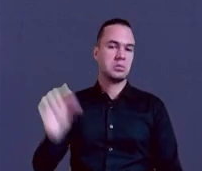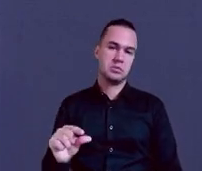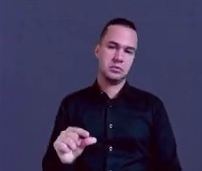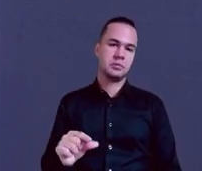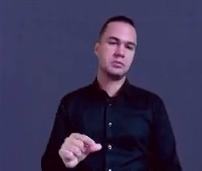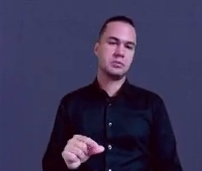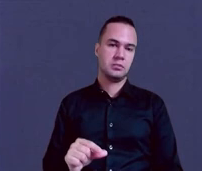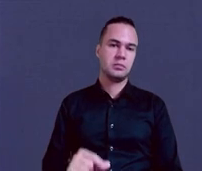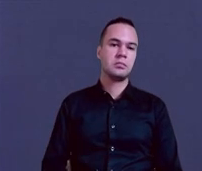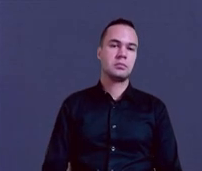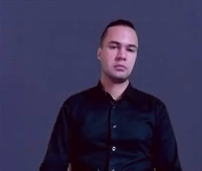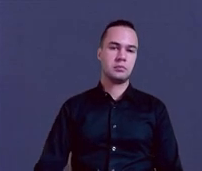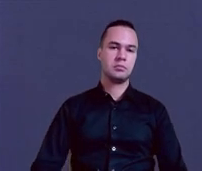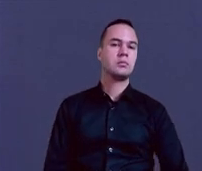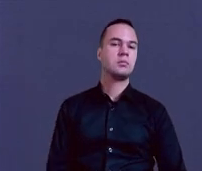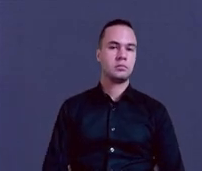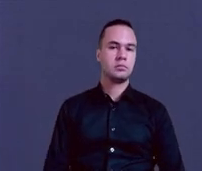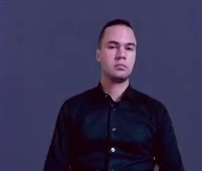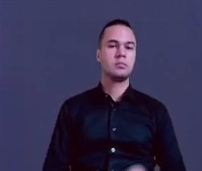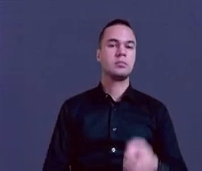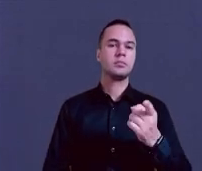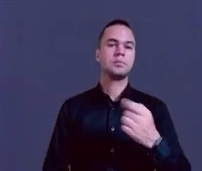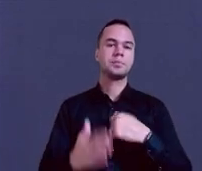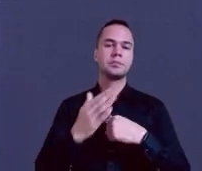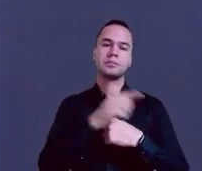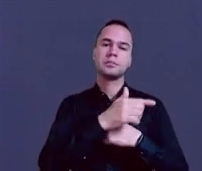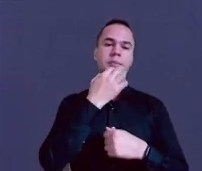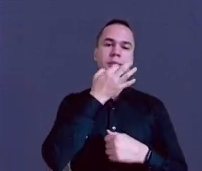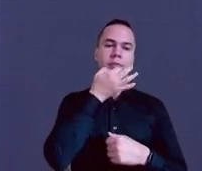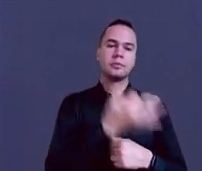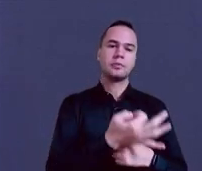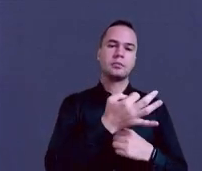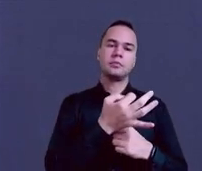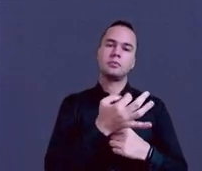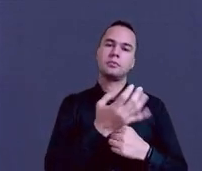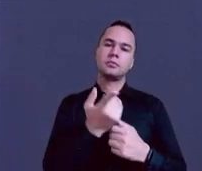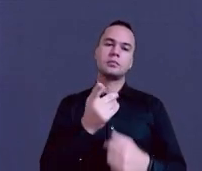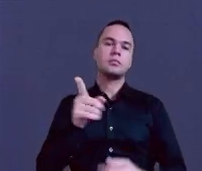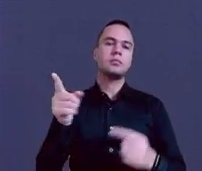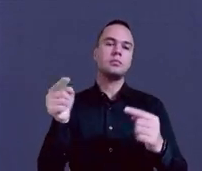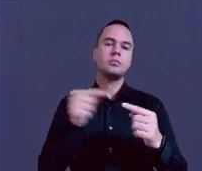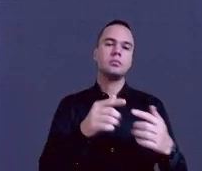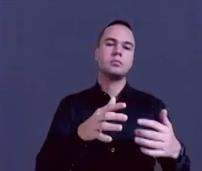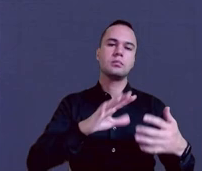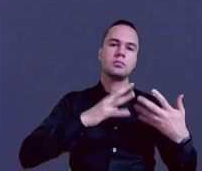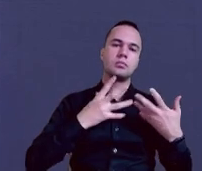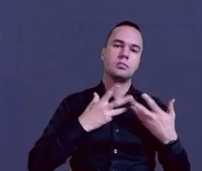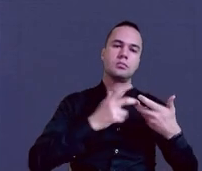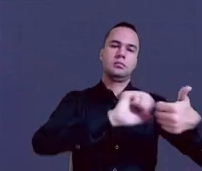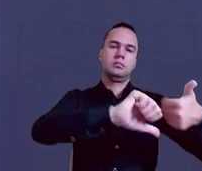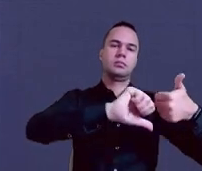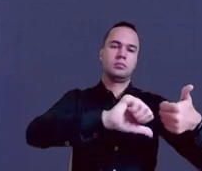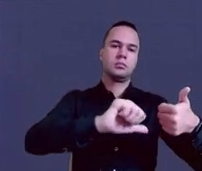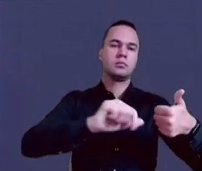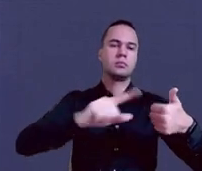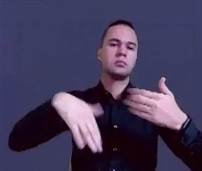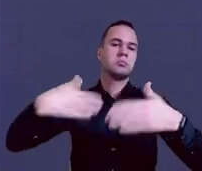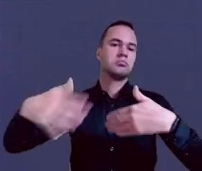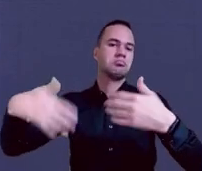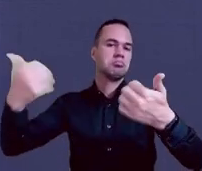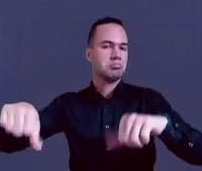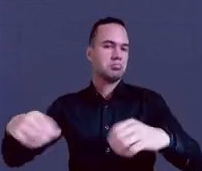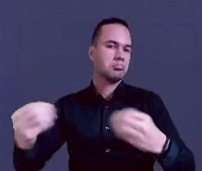Como que você isso tende a ter um impacto na qualidade do Empreendedor para frente ou